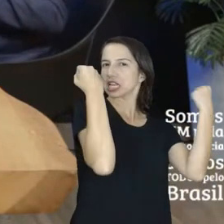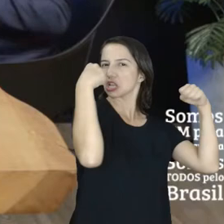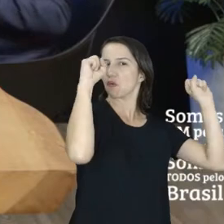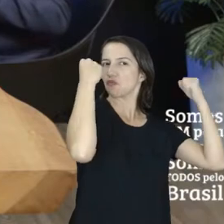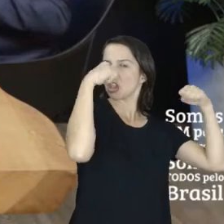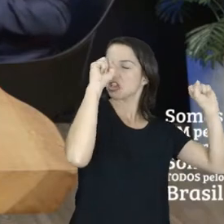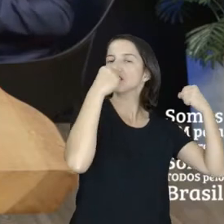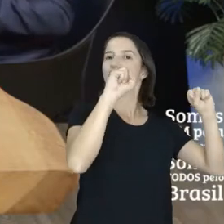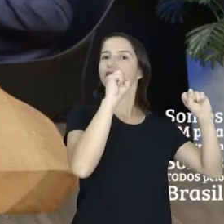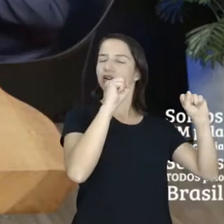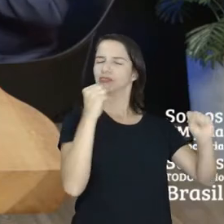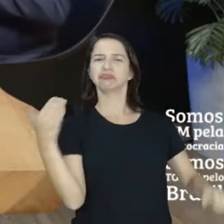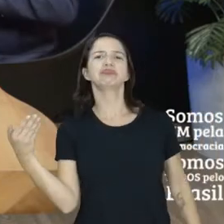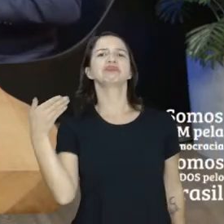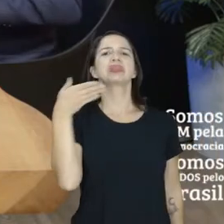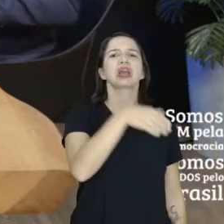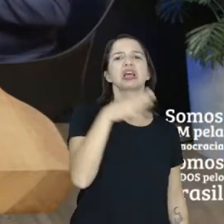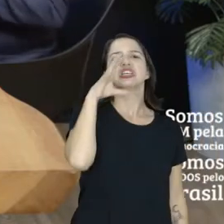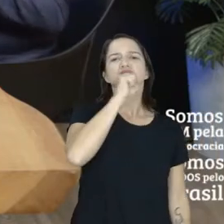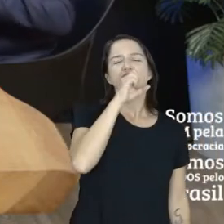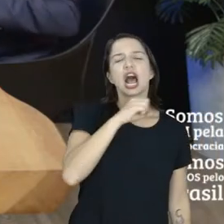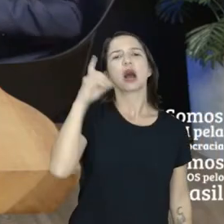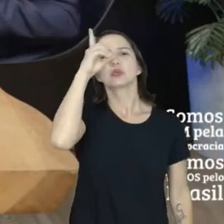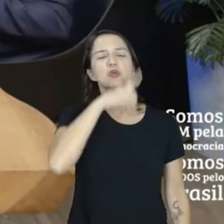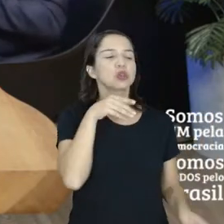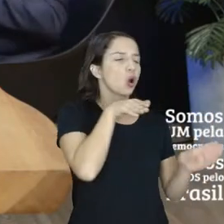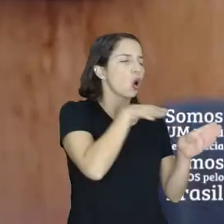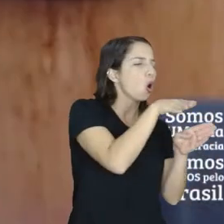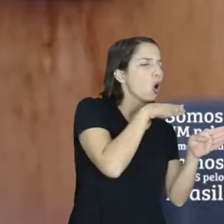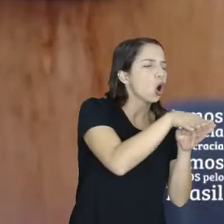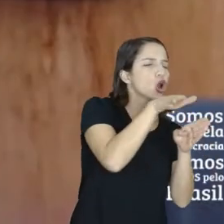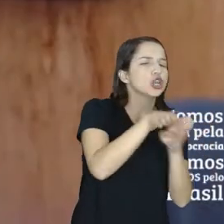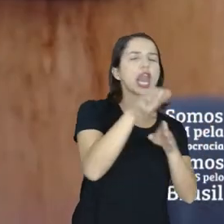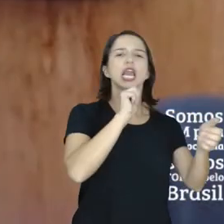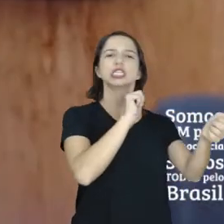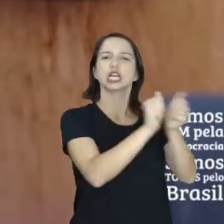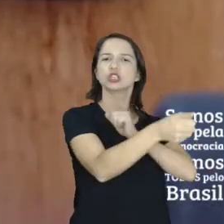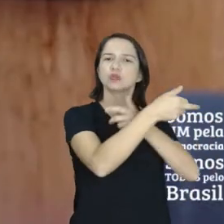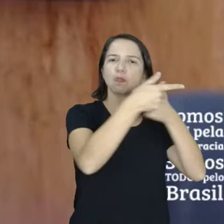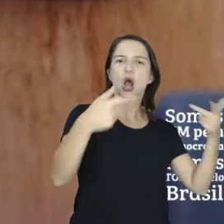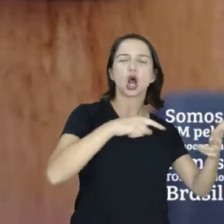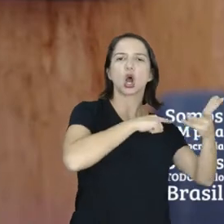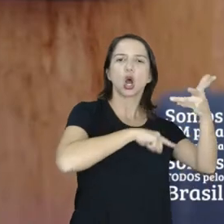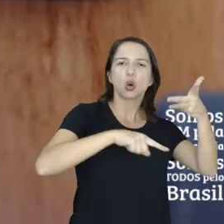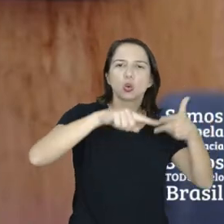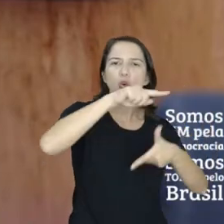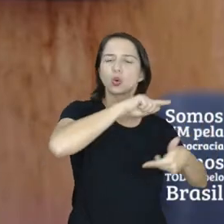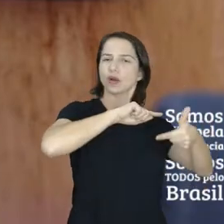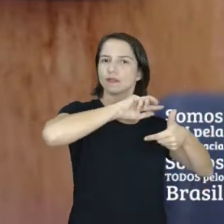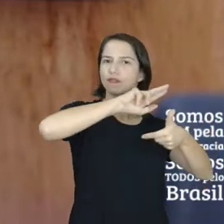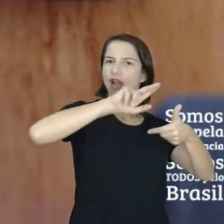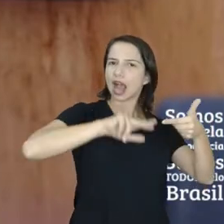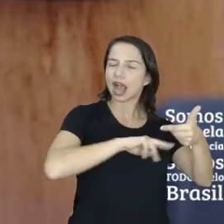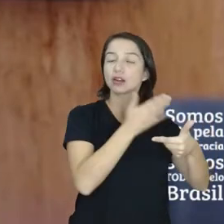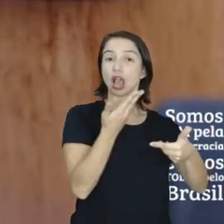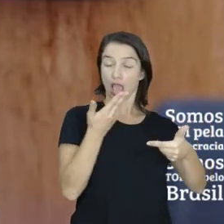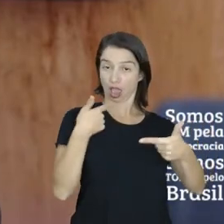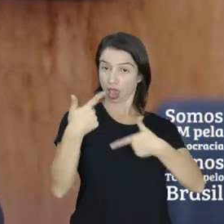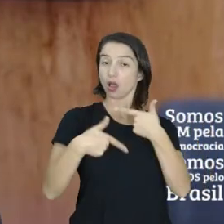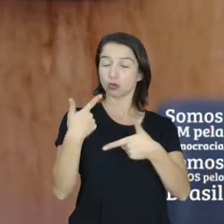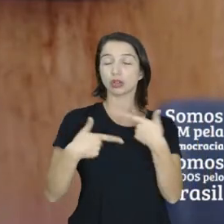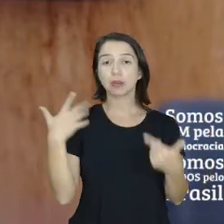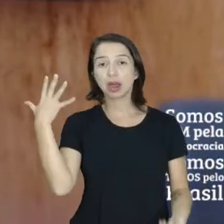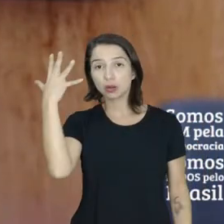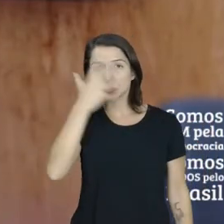vai lá no sábado ou domingo para orientar esporte, prática esportiva. Então, é um trabalho bonito.